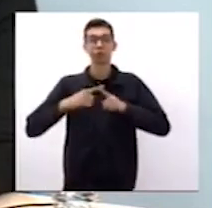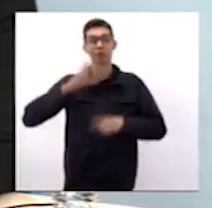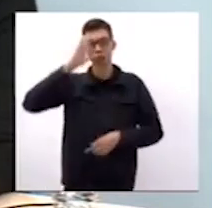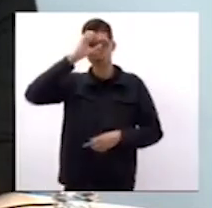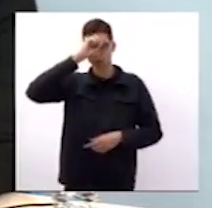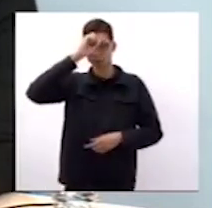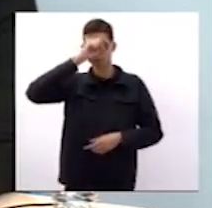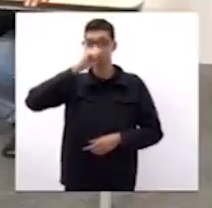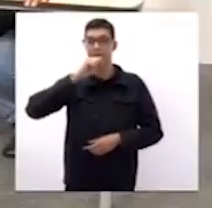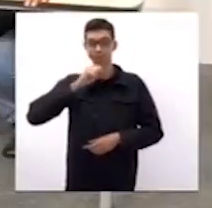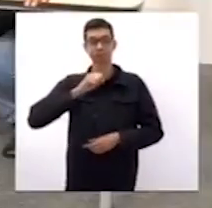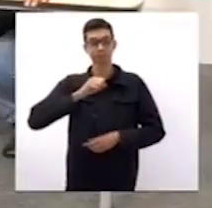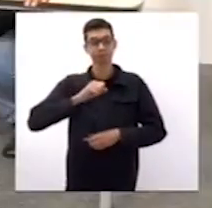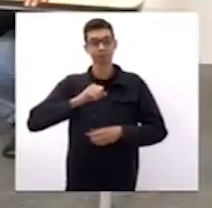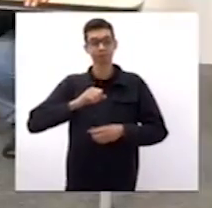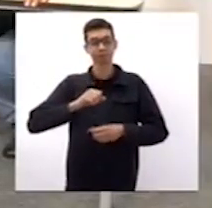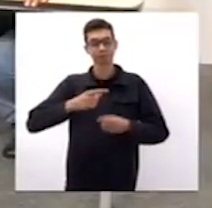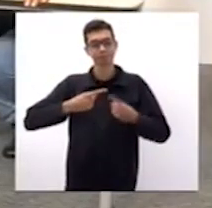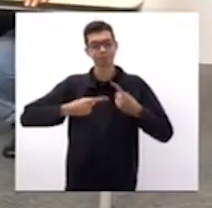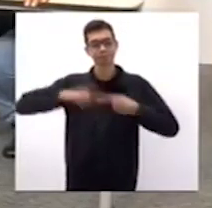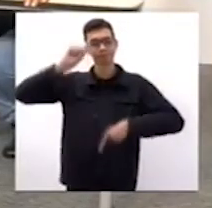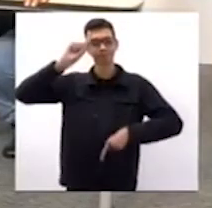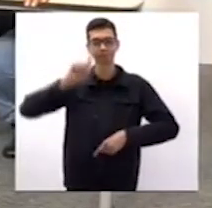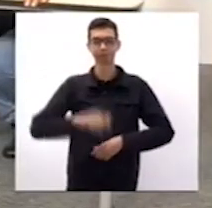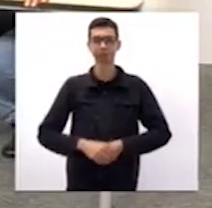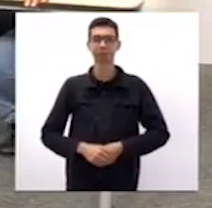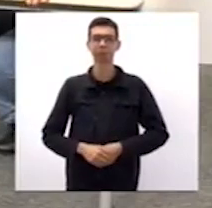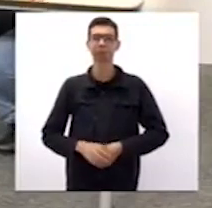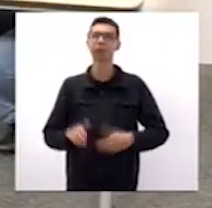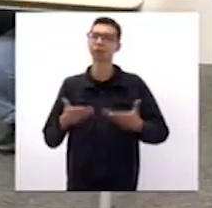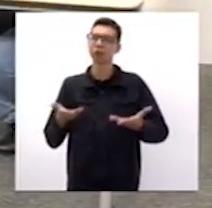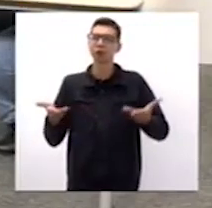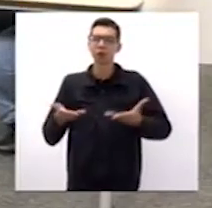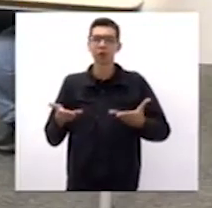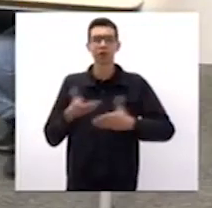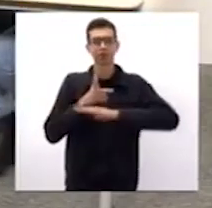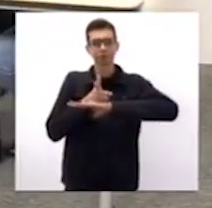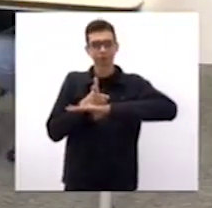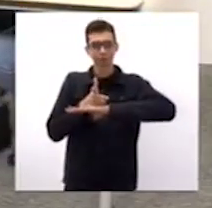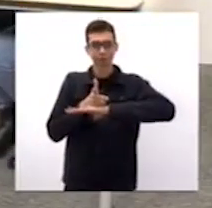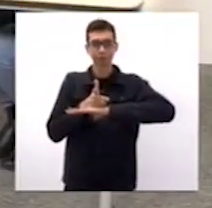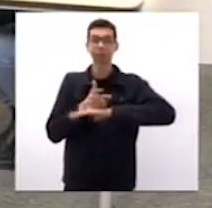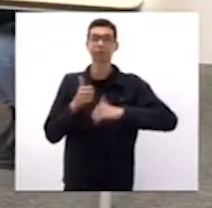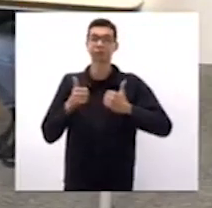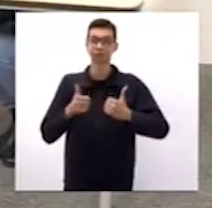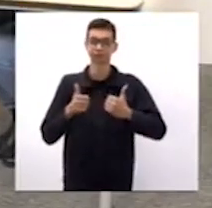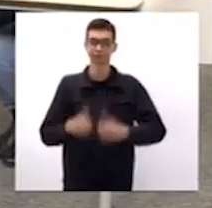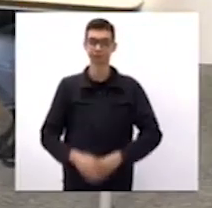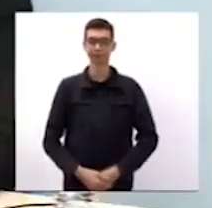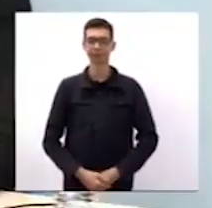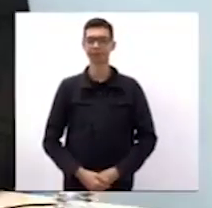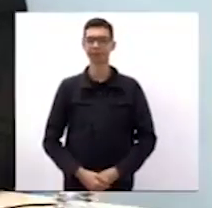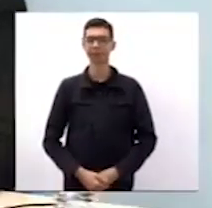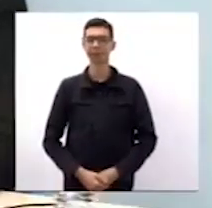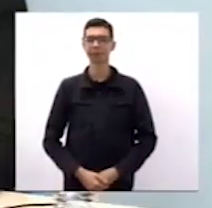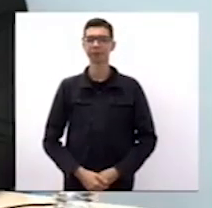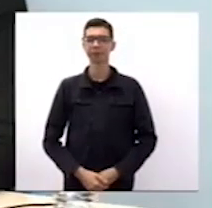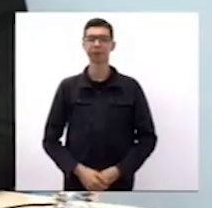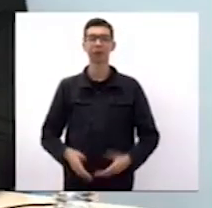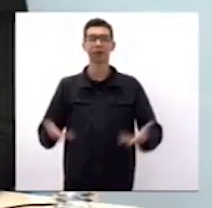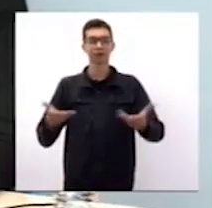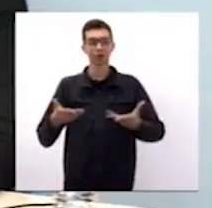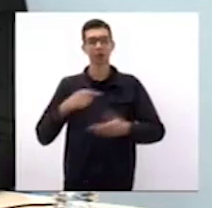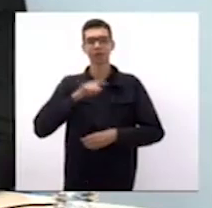efetiva. É isso. Vamos ao vídeo, então? Vamos lá, então. Agora, para ilustrar um pouquinho mais esse momento